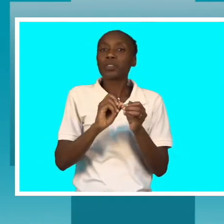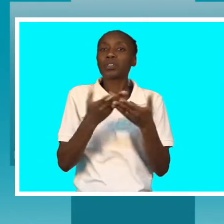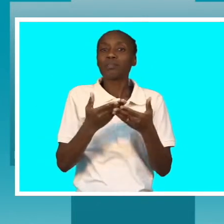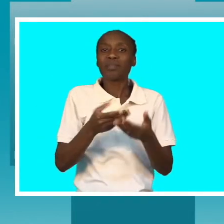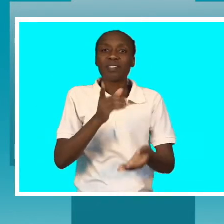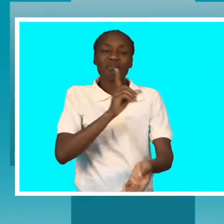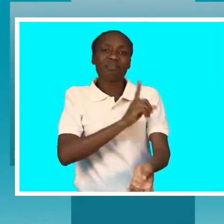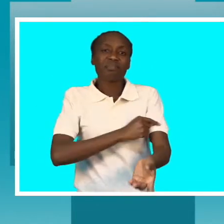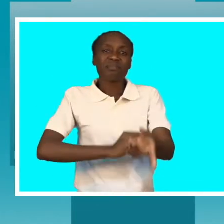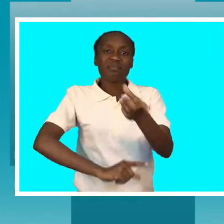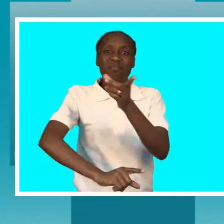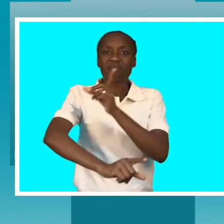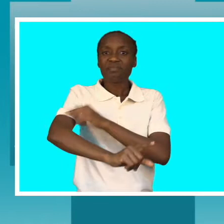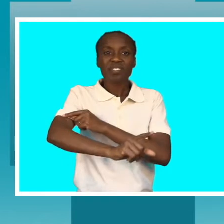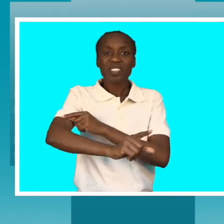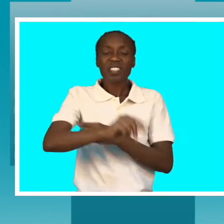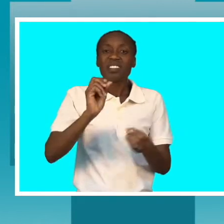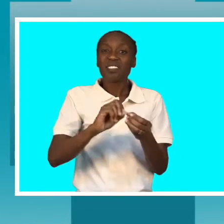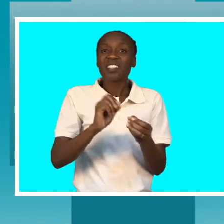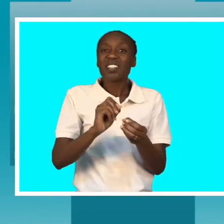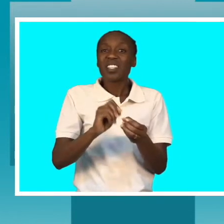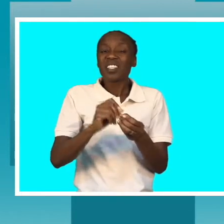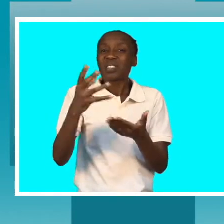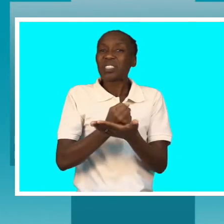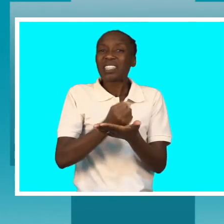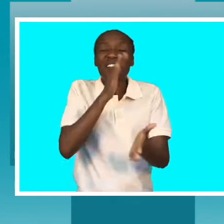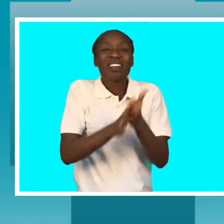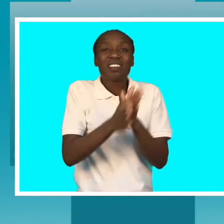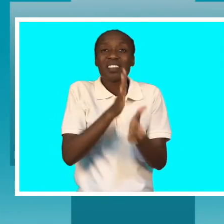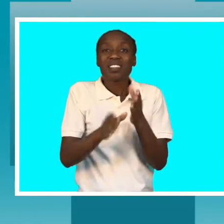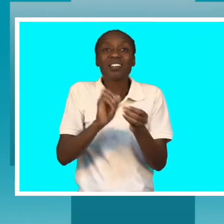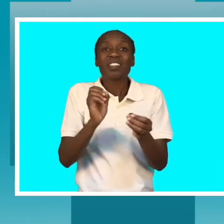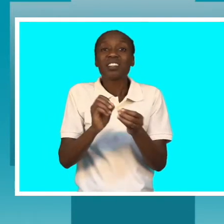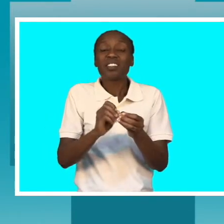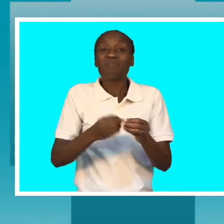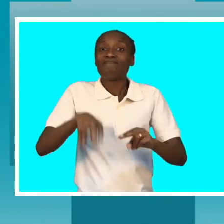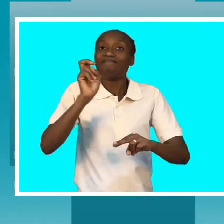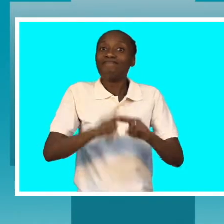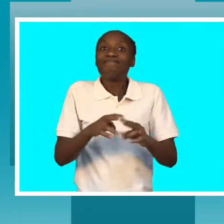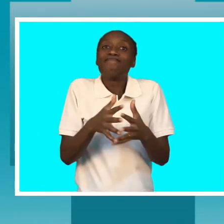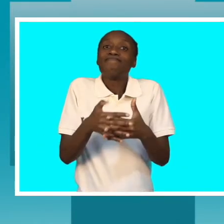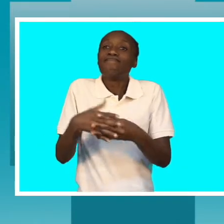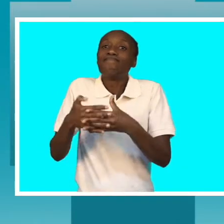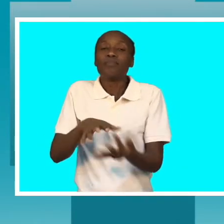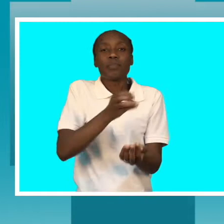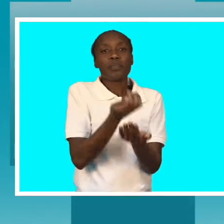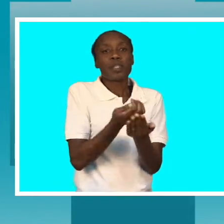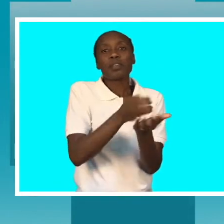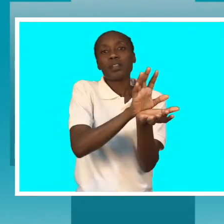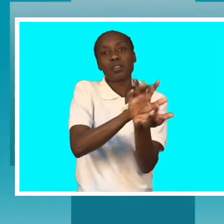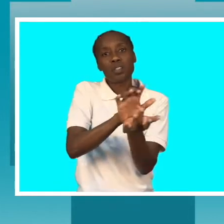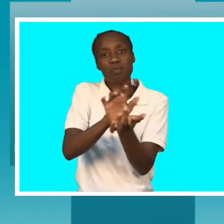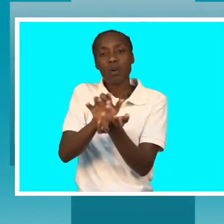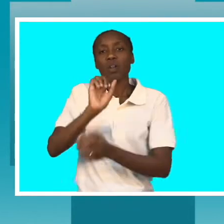que é preguiça. Não há de conseguir para fazer alguma coisa. Eu só sentado só para fazer um zimoro